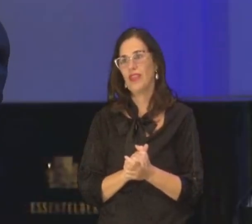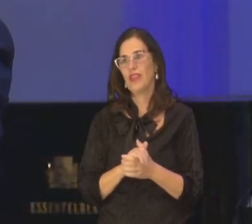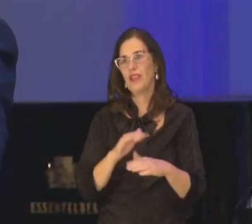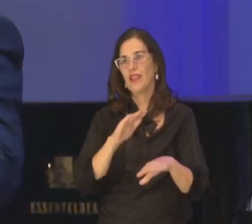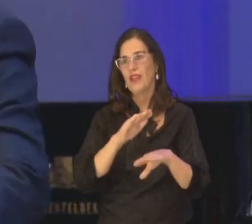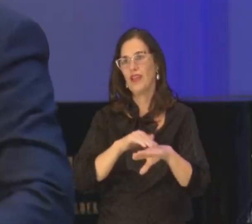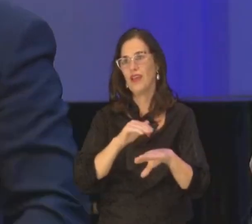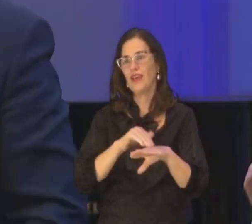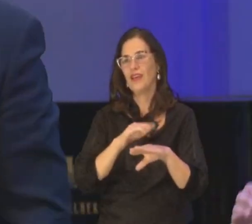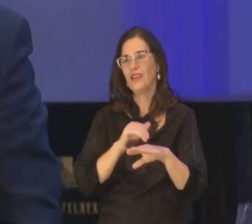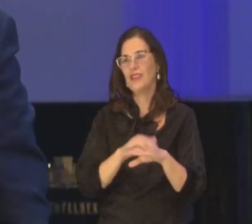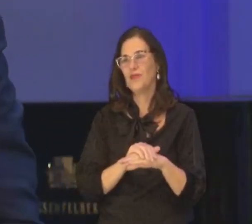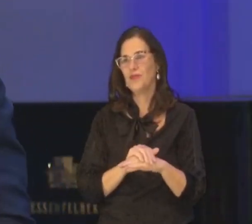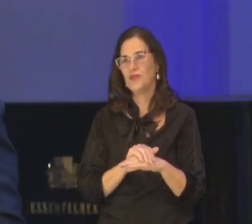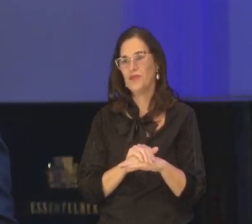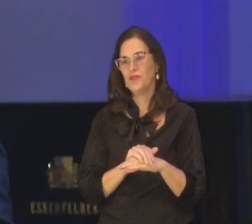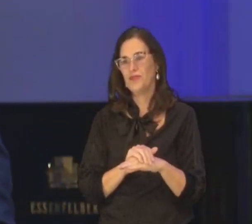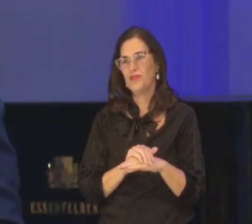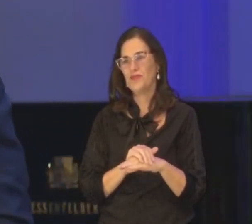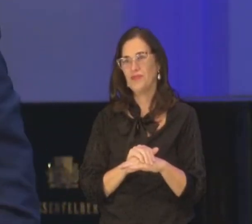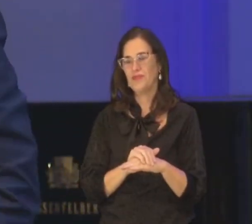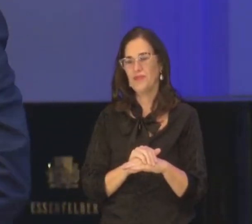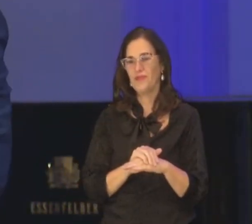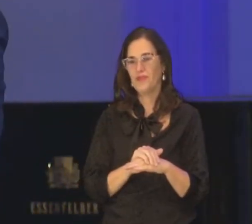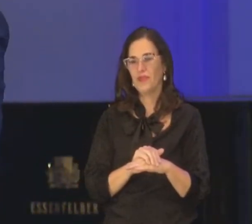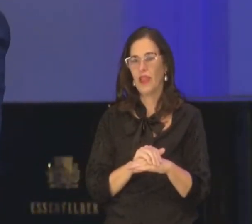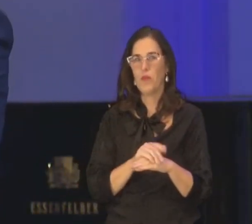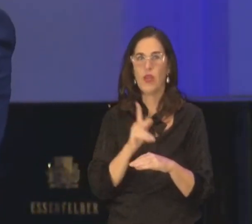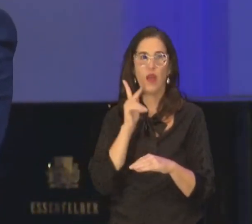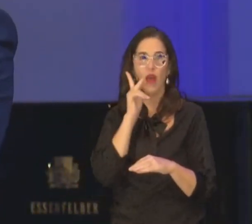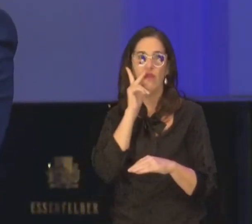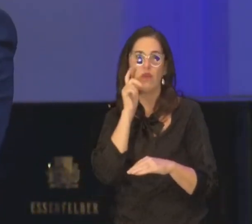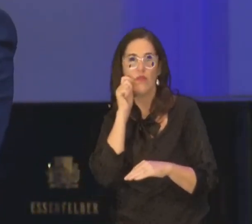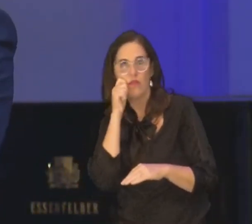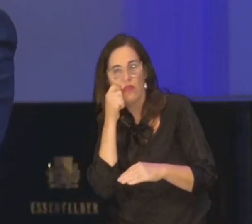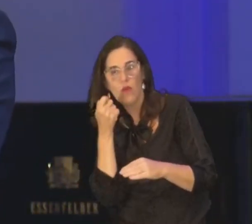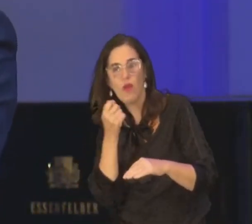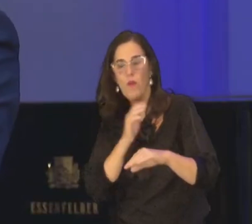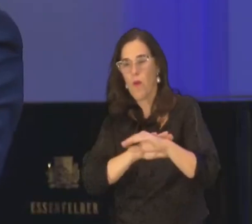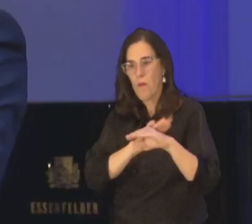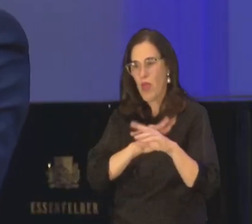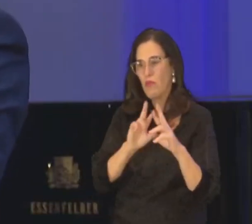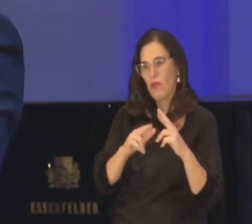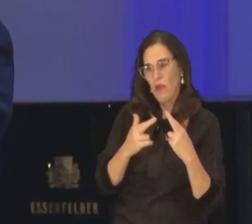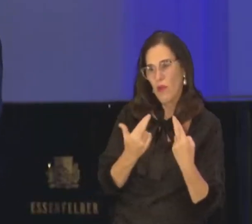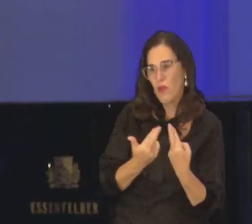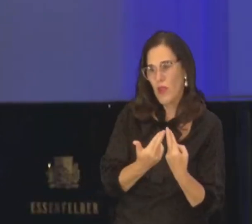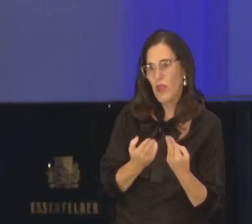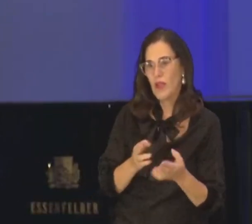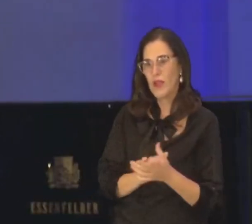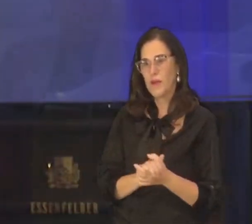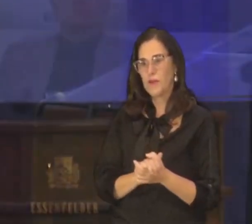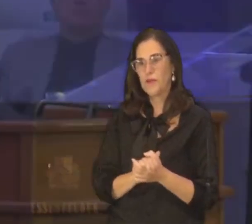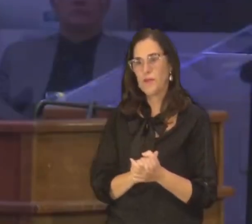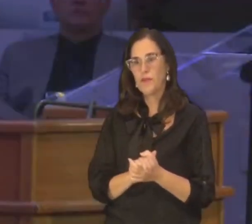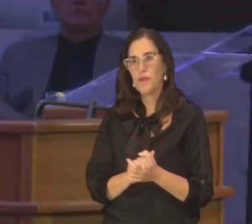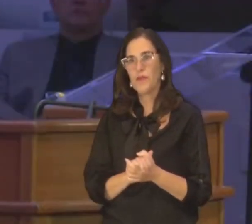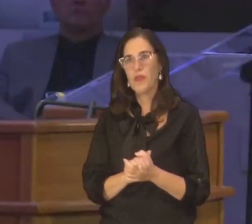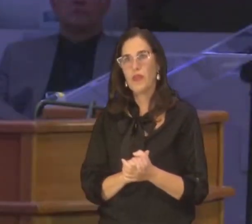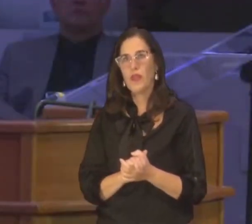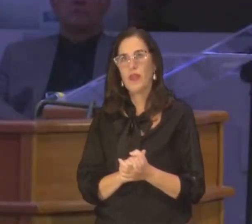comer criança, por causa do elemento, por causa da ceia do Senhor. Eles eram tidos como